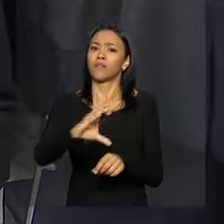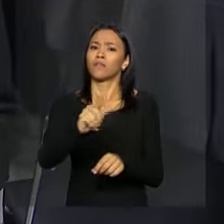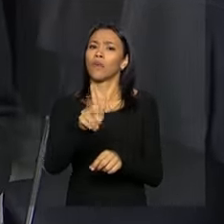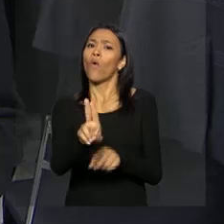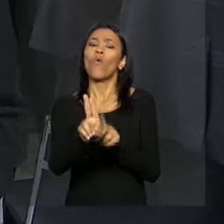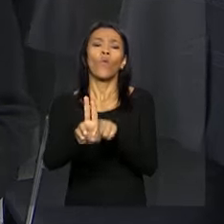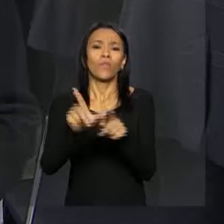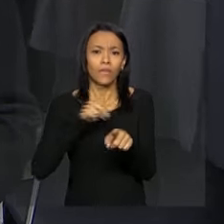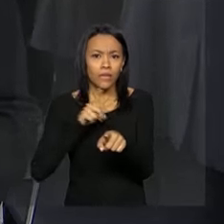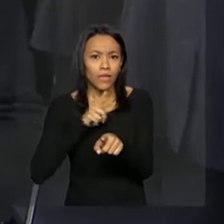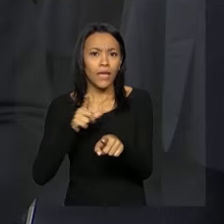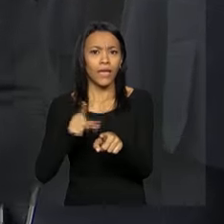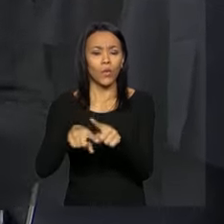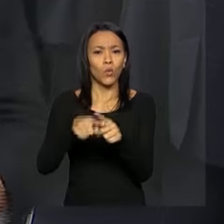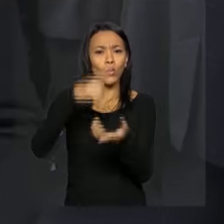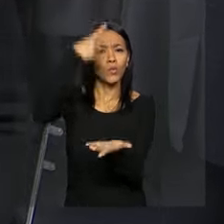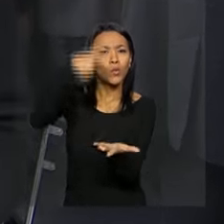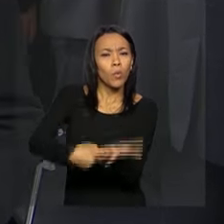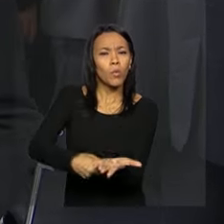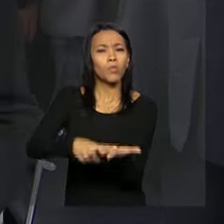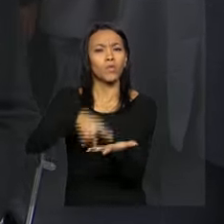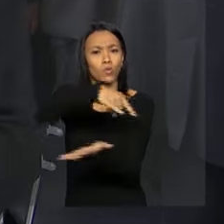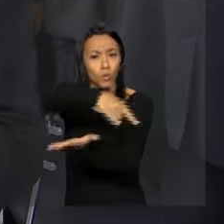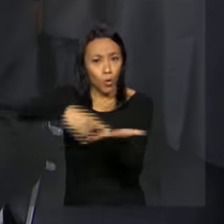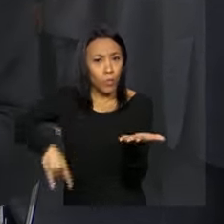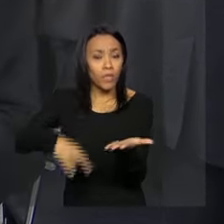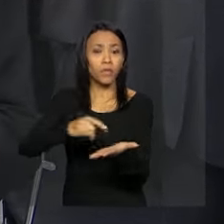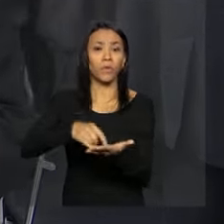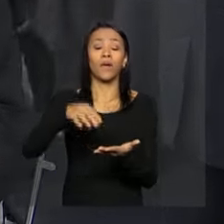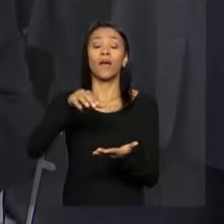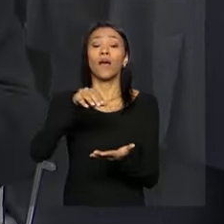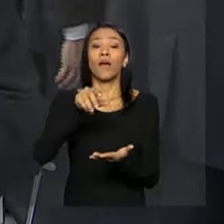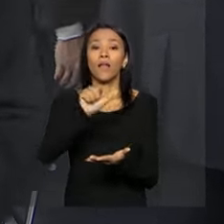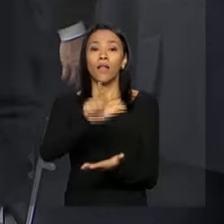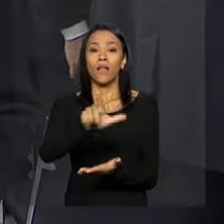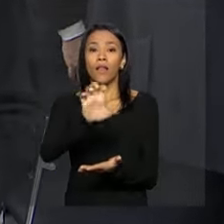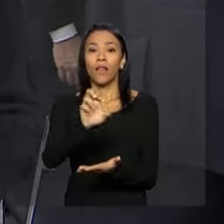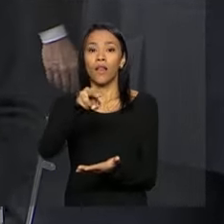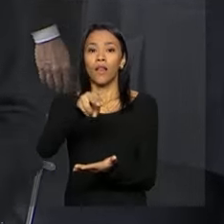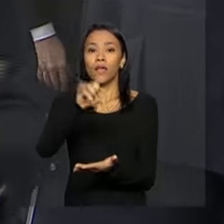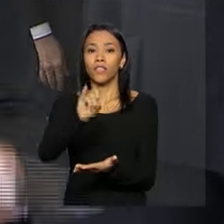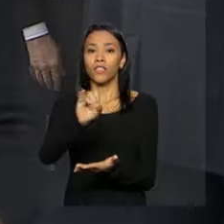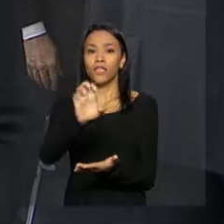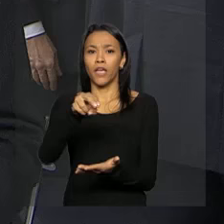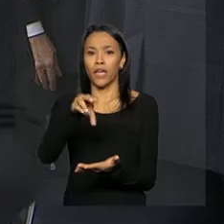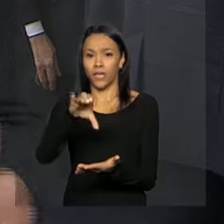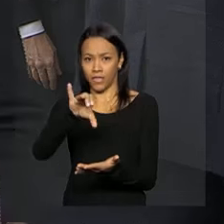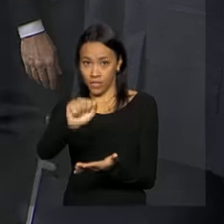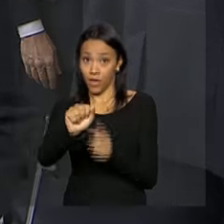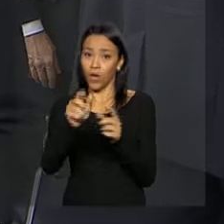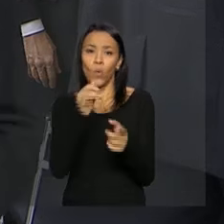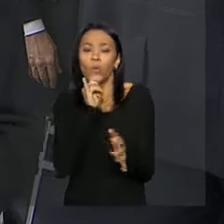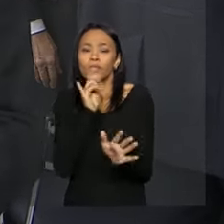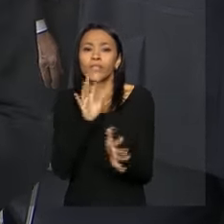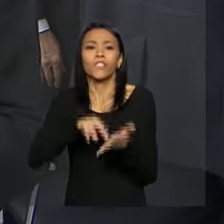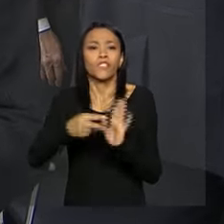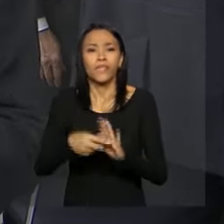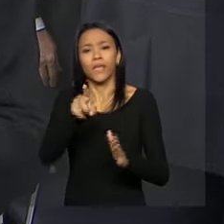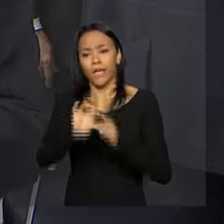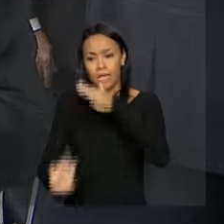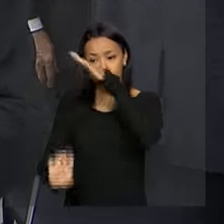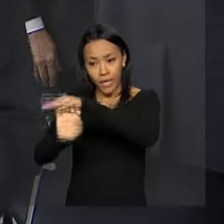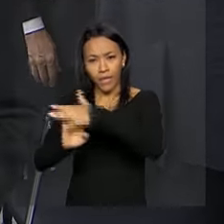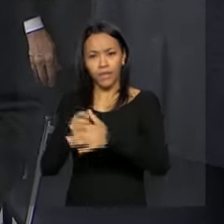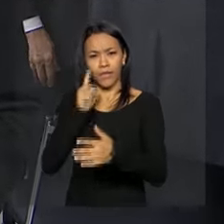aos acordos de leniência que estão sendo celebrados e aí com empresas que estão em processo de